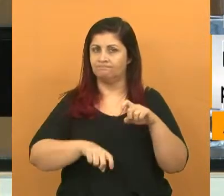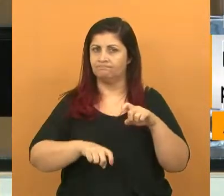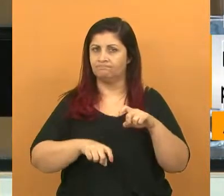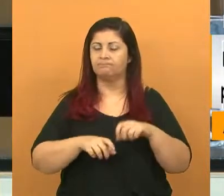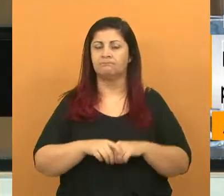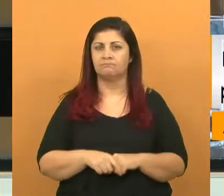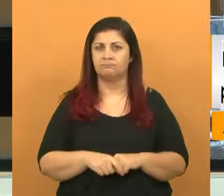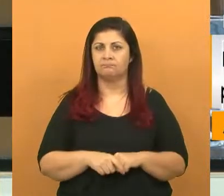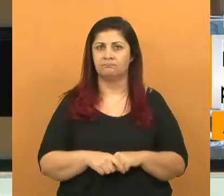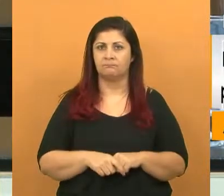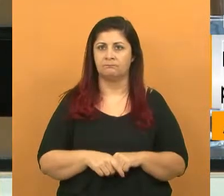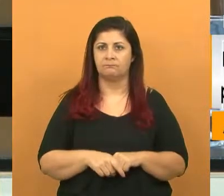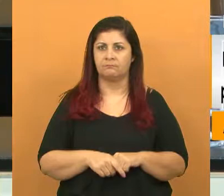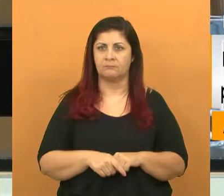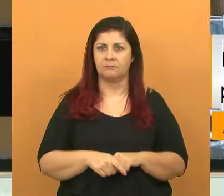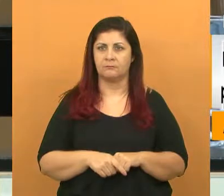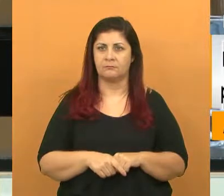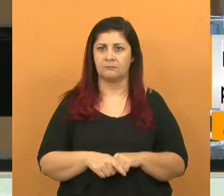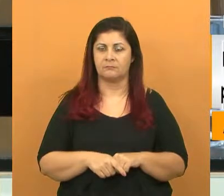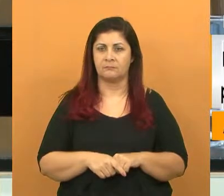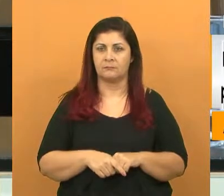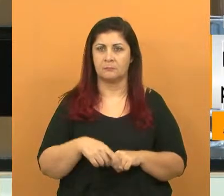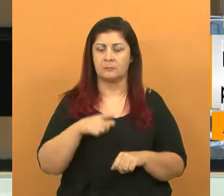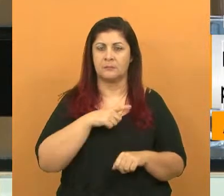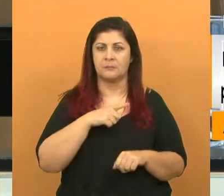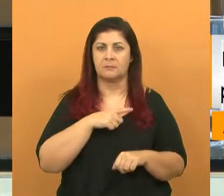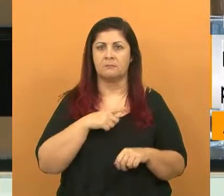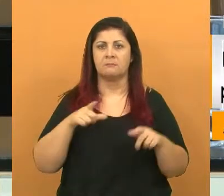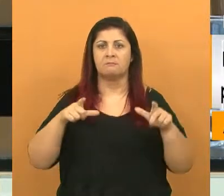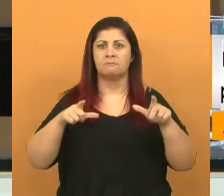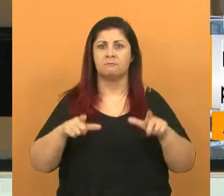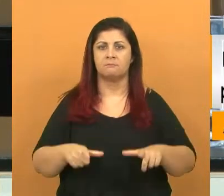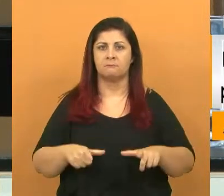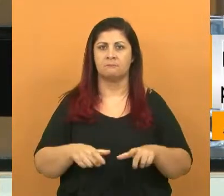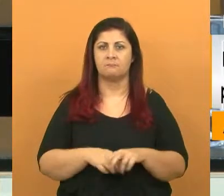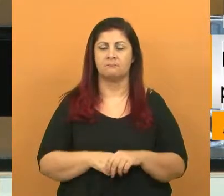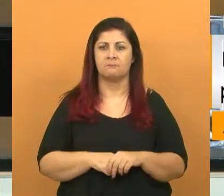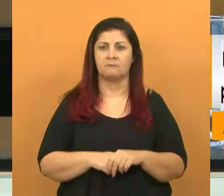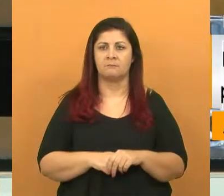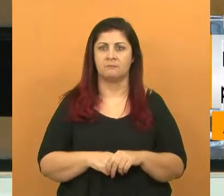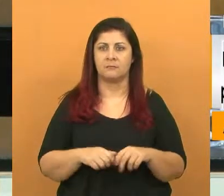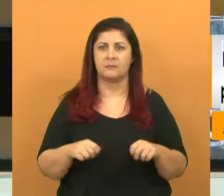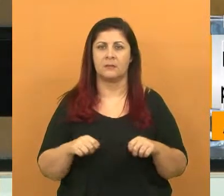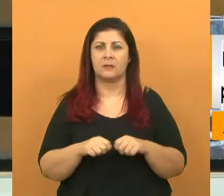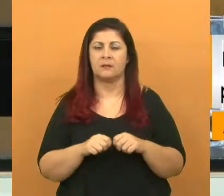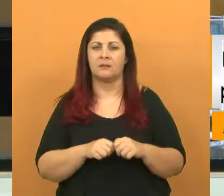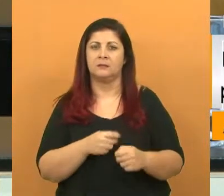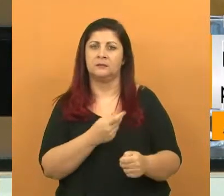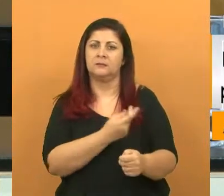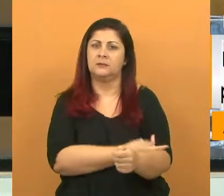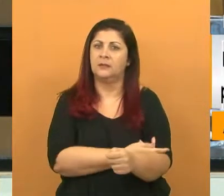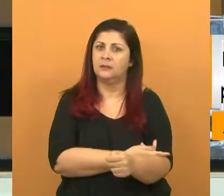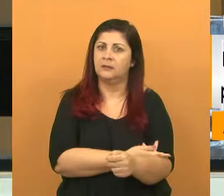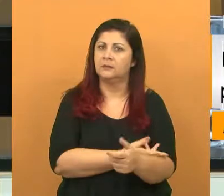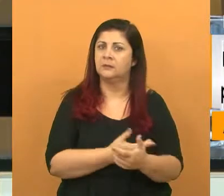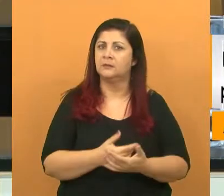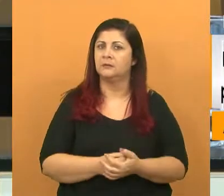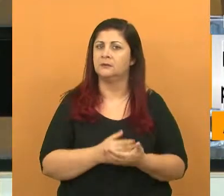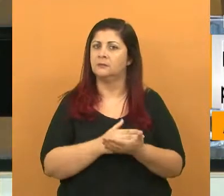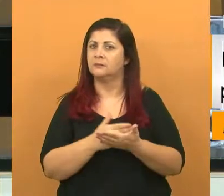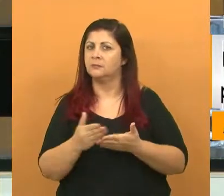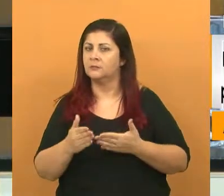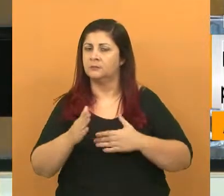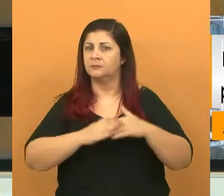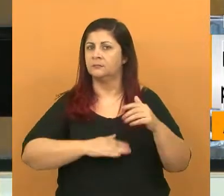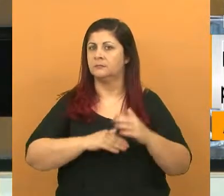transmissíveis. E nós temos um local para que seja feito todos os testes, iniciado o